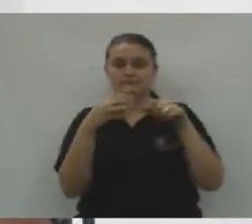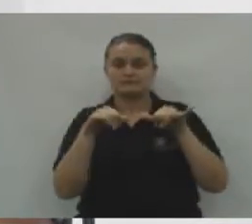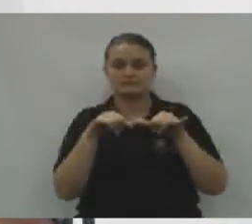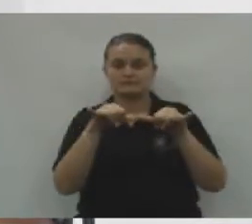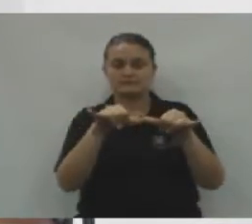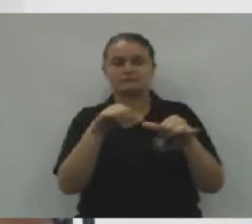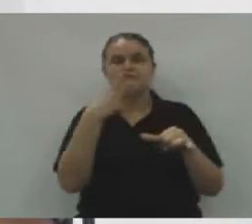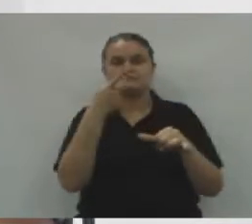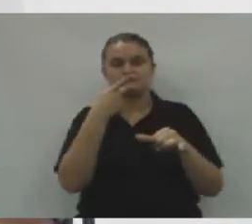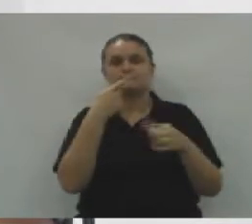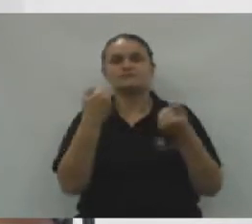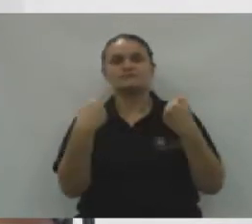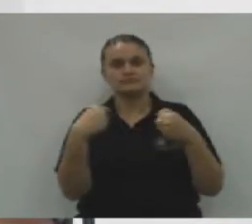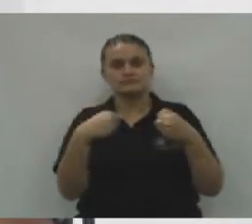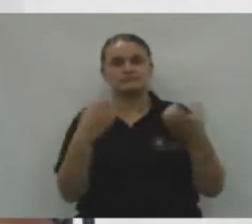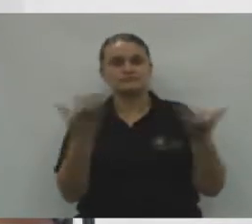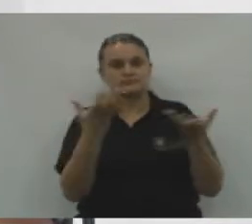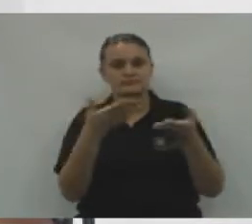já estão